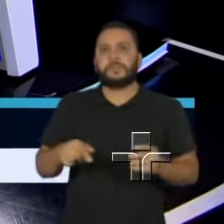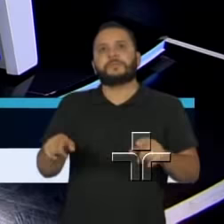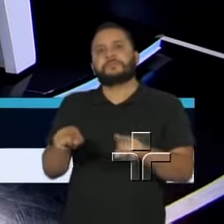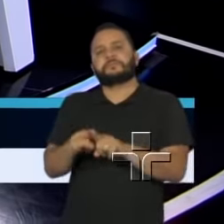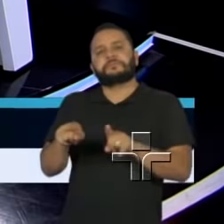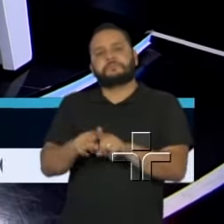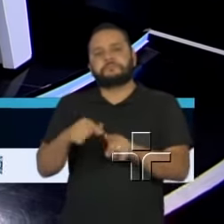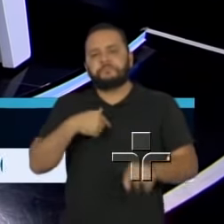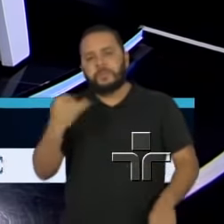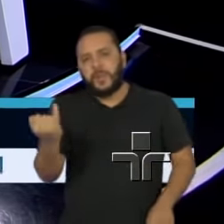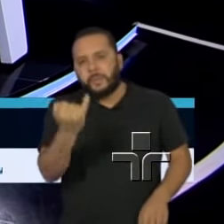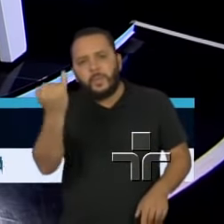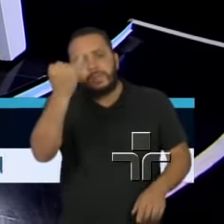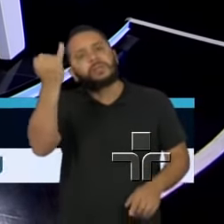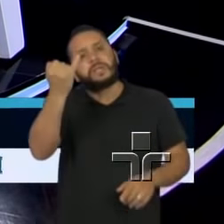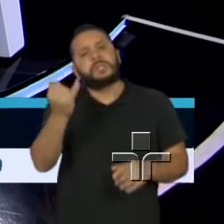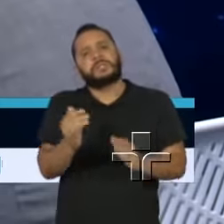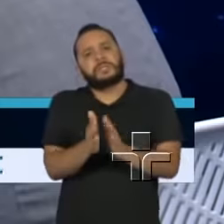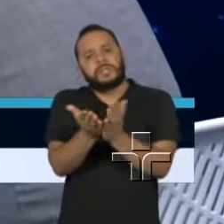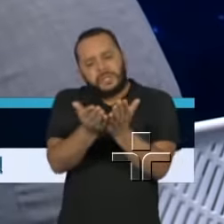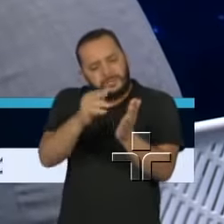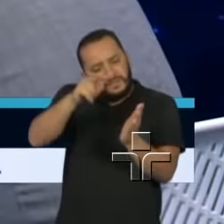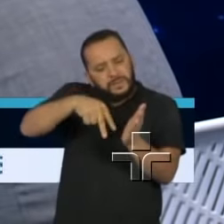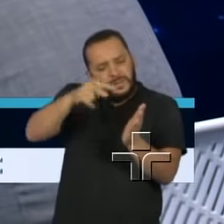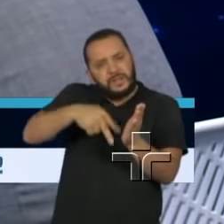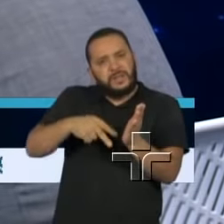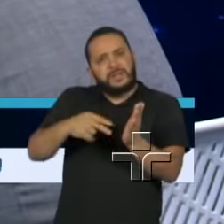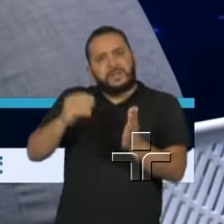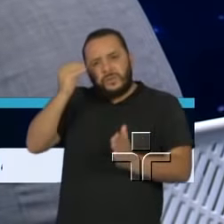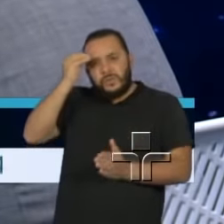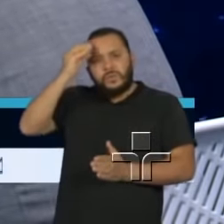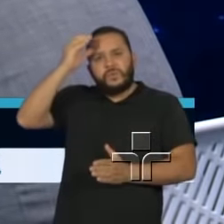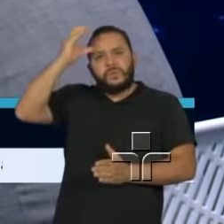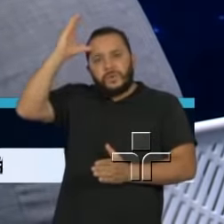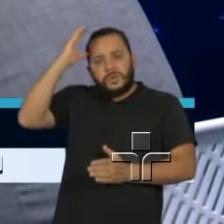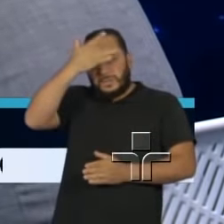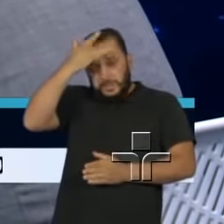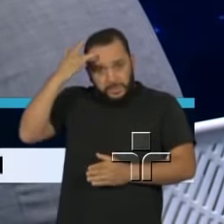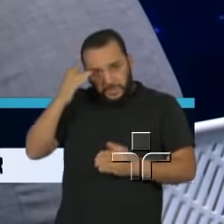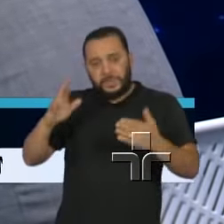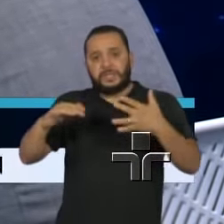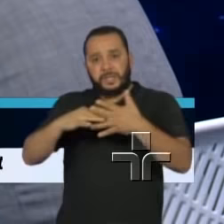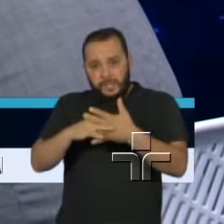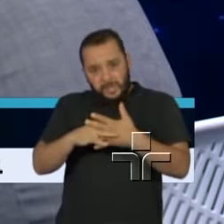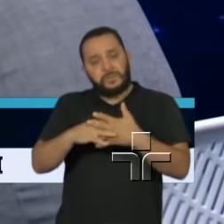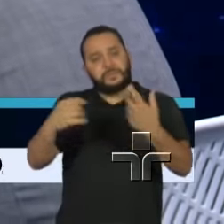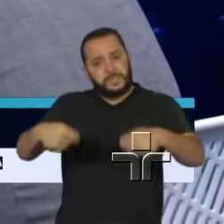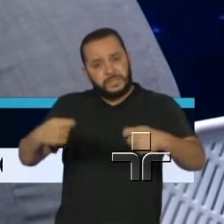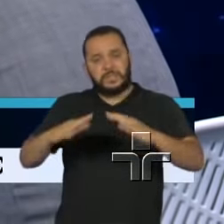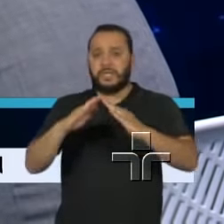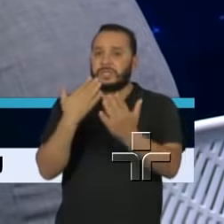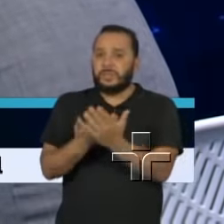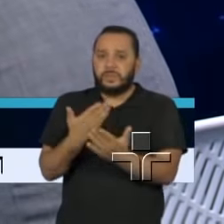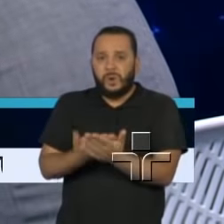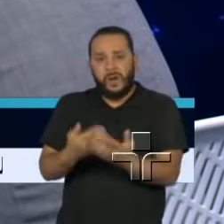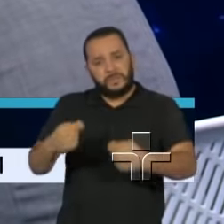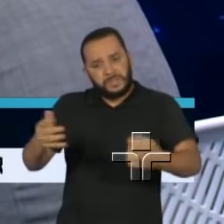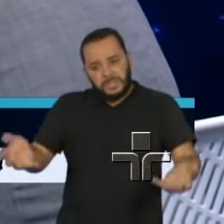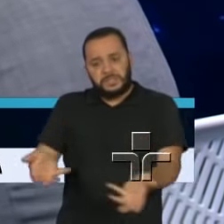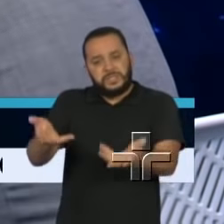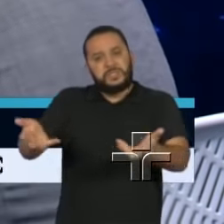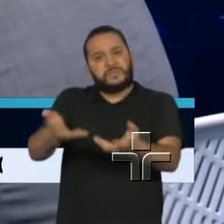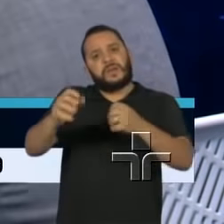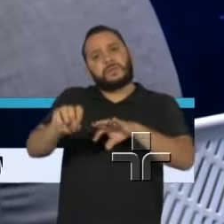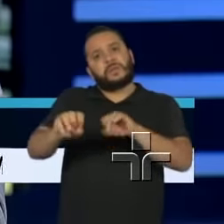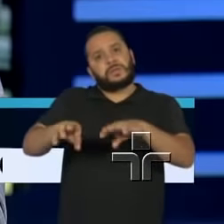de leitura na formação dos cidadãos? Esse tipo de leitura deveria entrar antes, de repente, nas escolas? Deveria ser mais incentivada na educação do